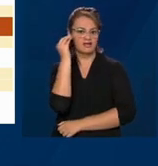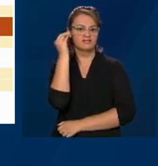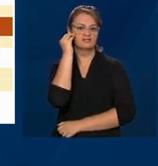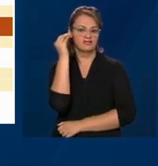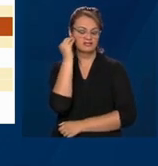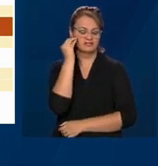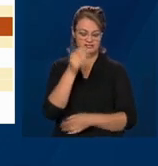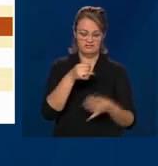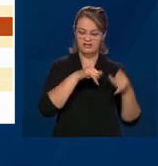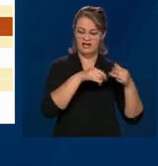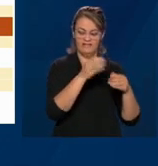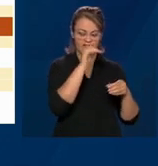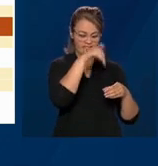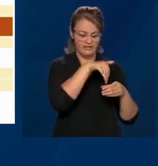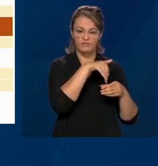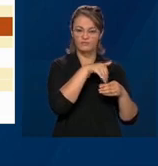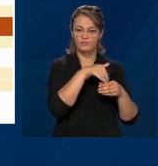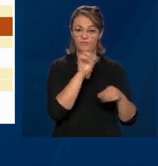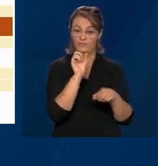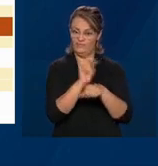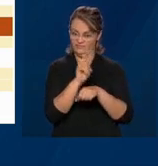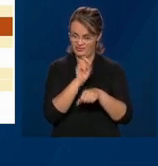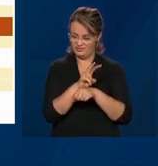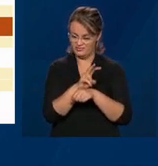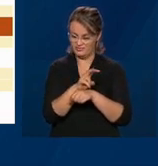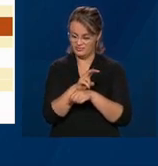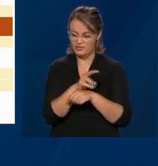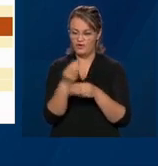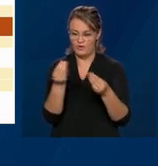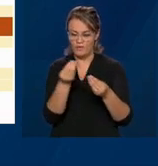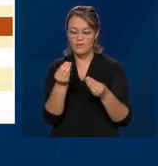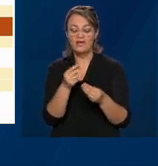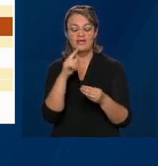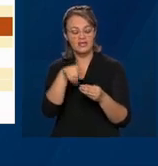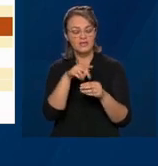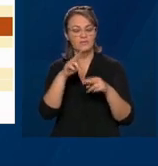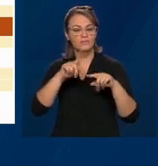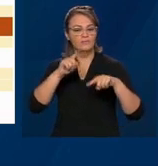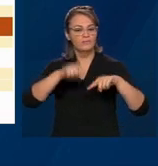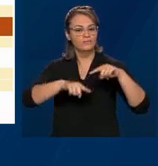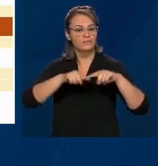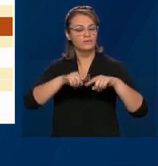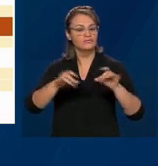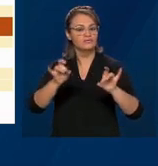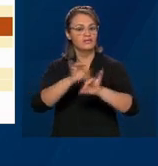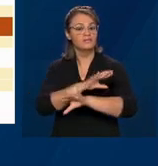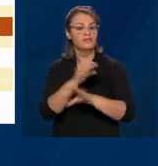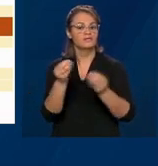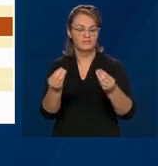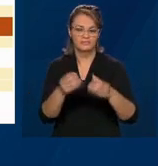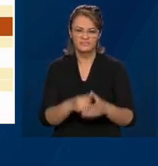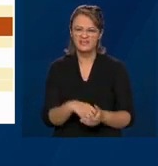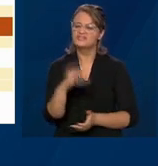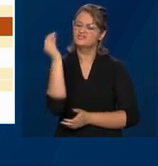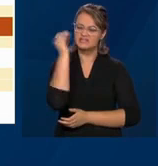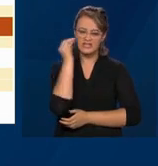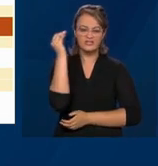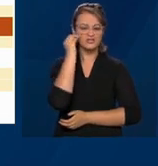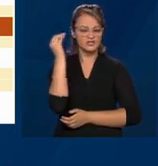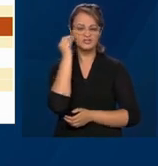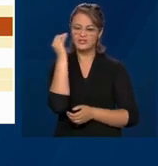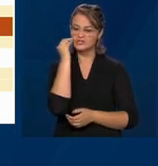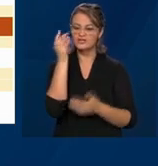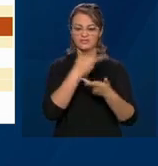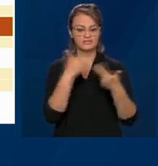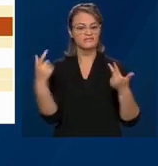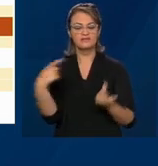ativa, que no caso é o vírus inativado, quanto do seu produto acabado. Nessa série de testes, a gente